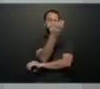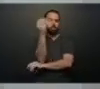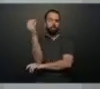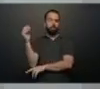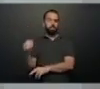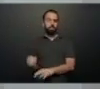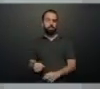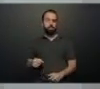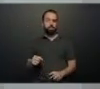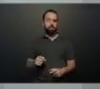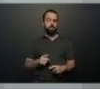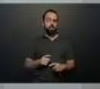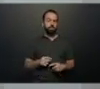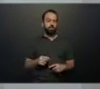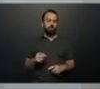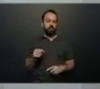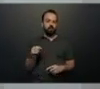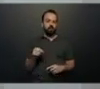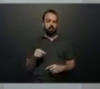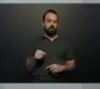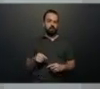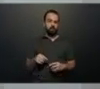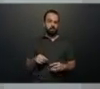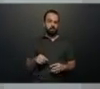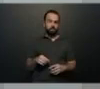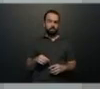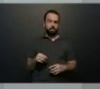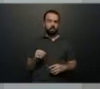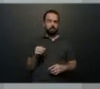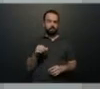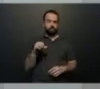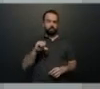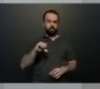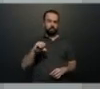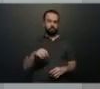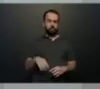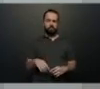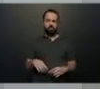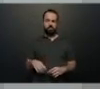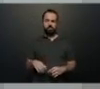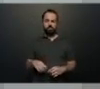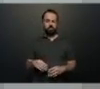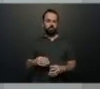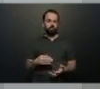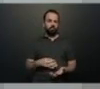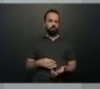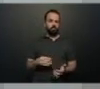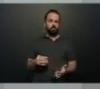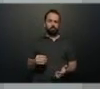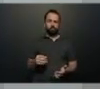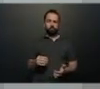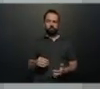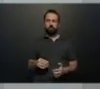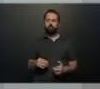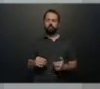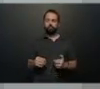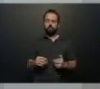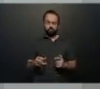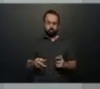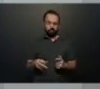ambientais. A reciclagem, ela contribui para prolongar a vida útil dos aterros